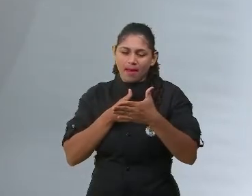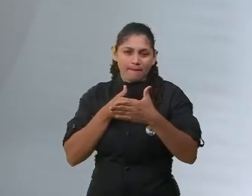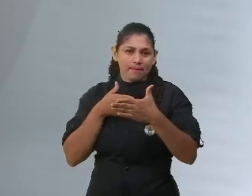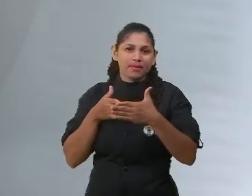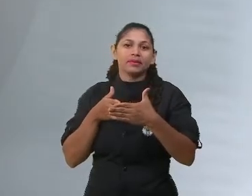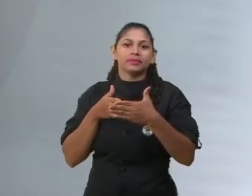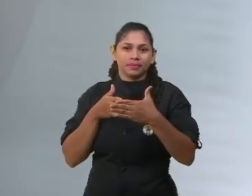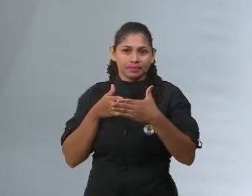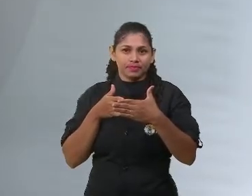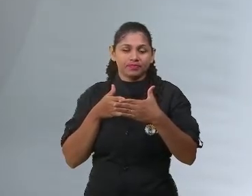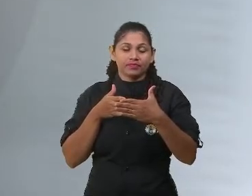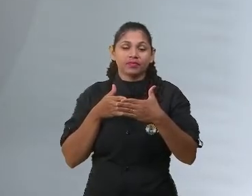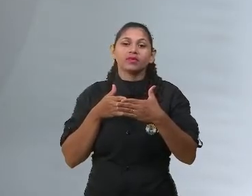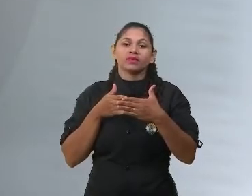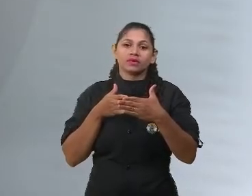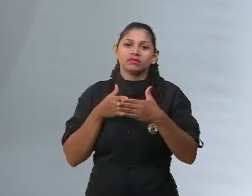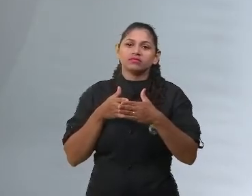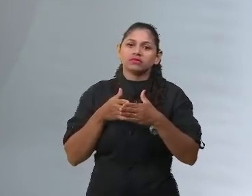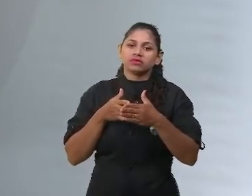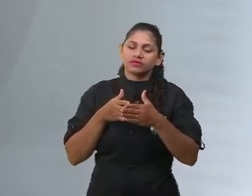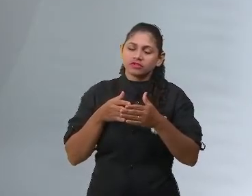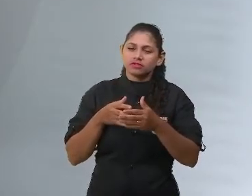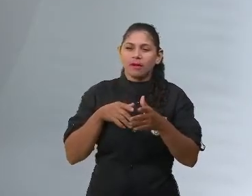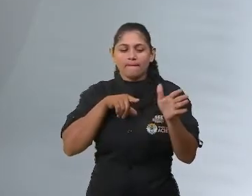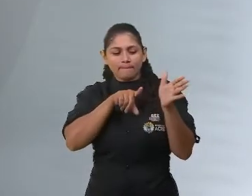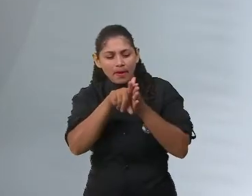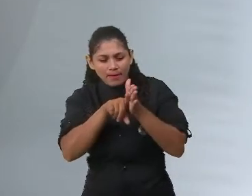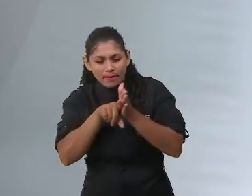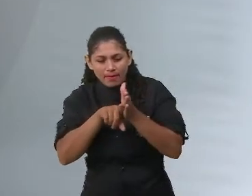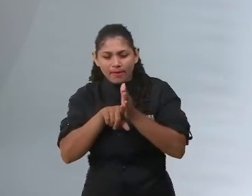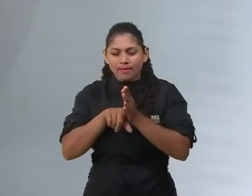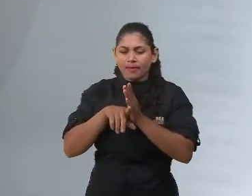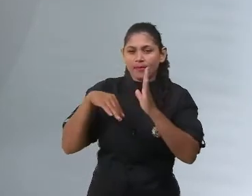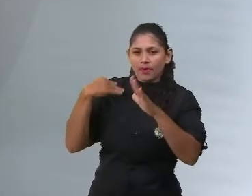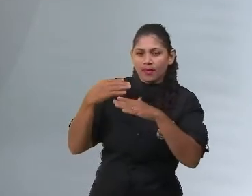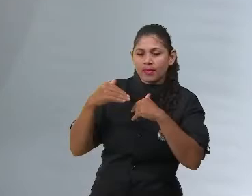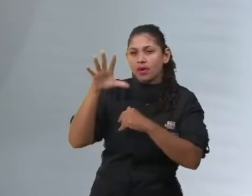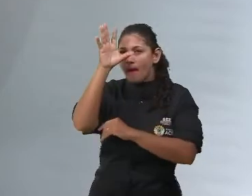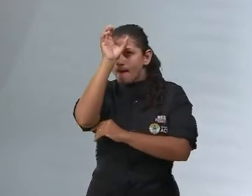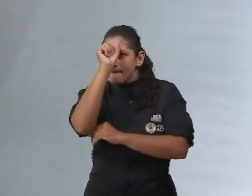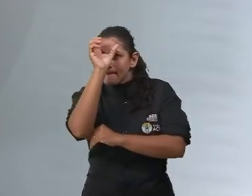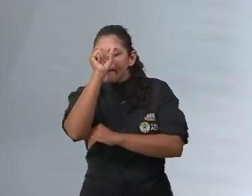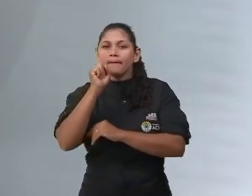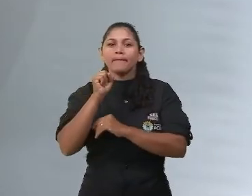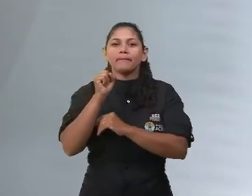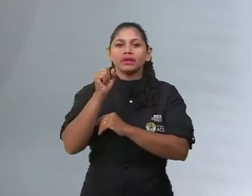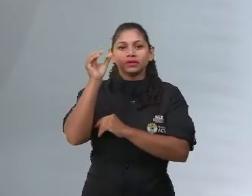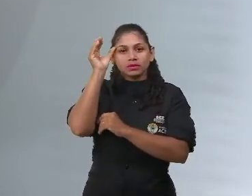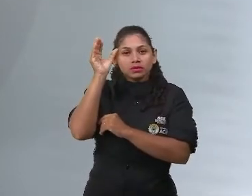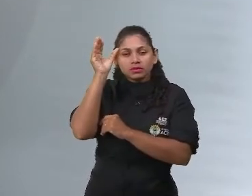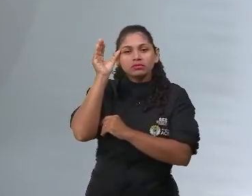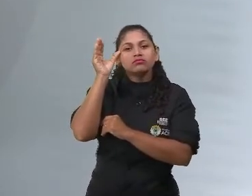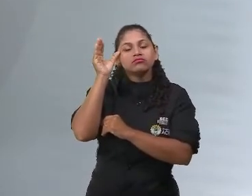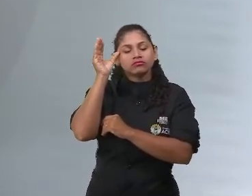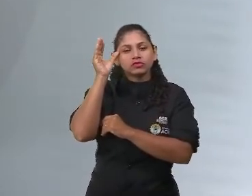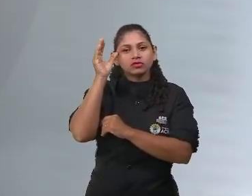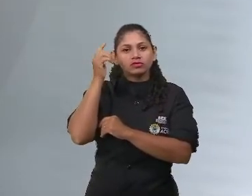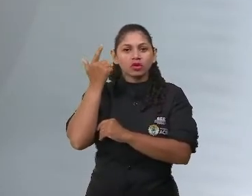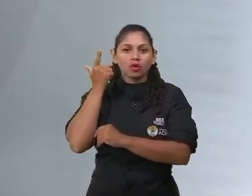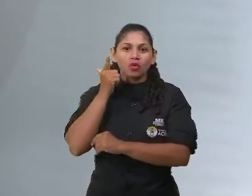de conhecimento. Então, se você investiga, se você produz aquele conhecimento, ele consegue ser muito